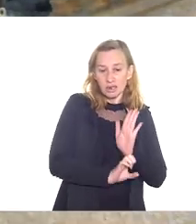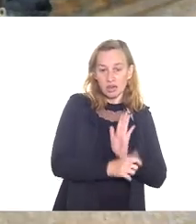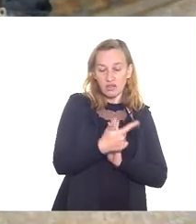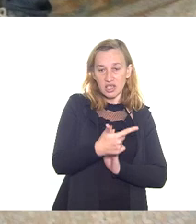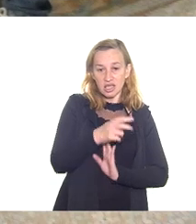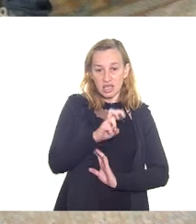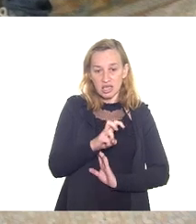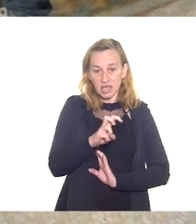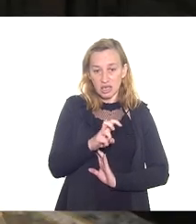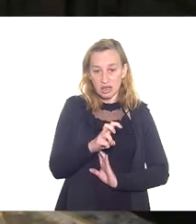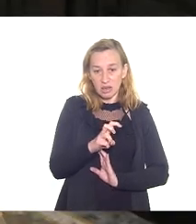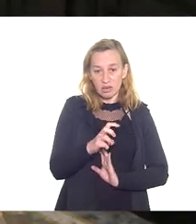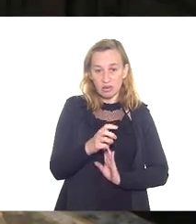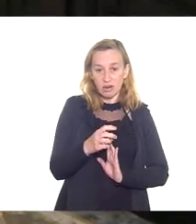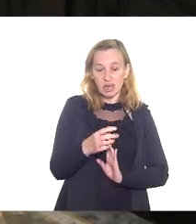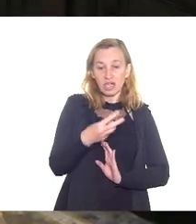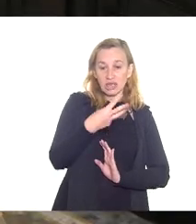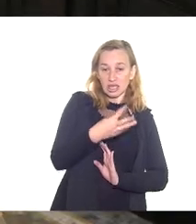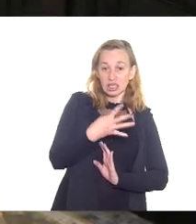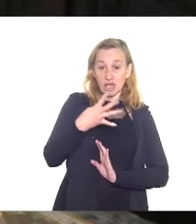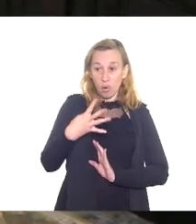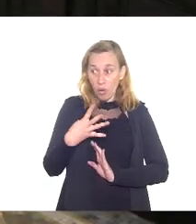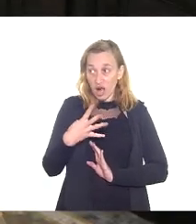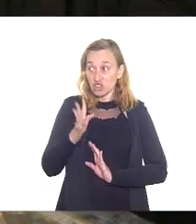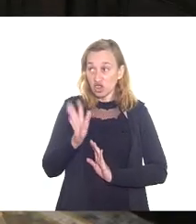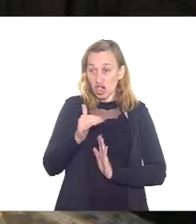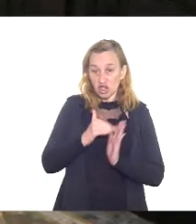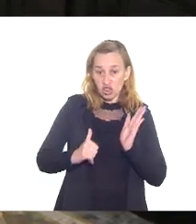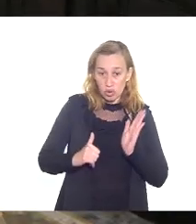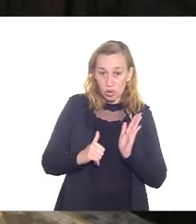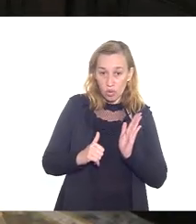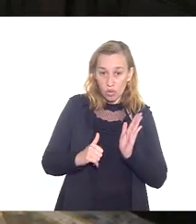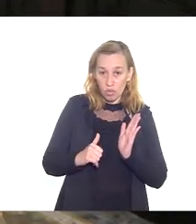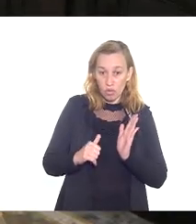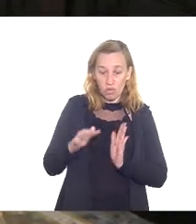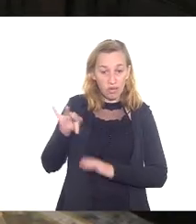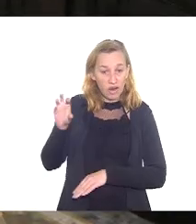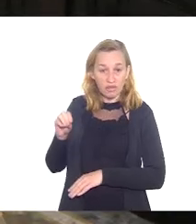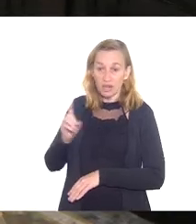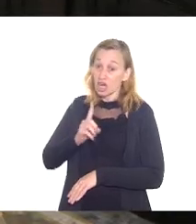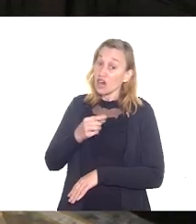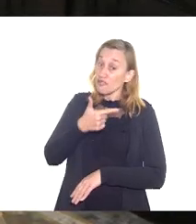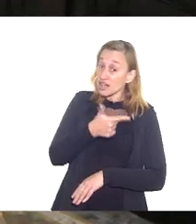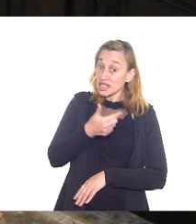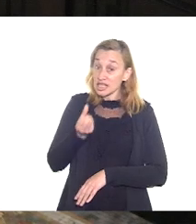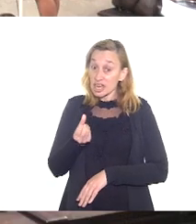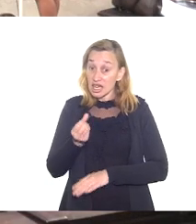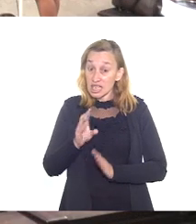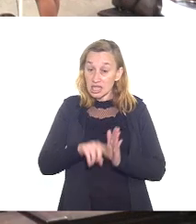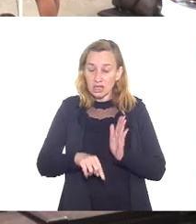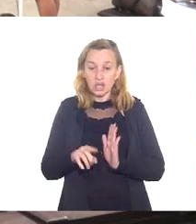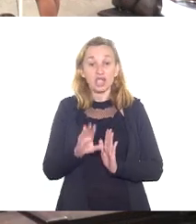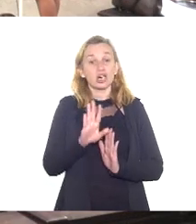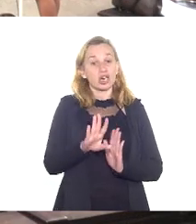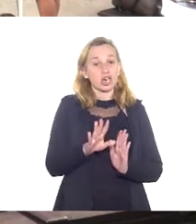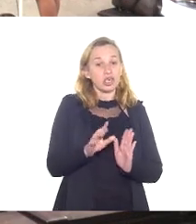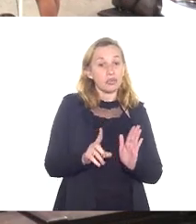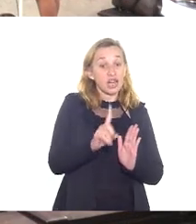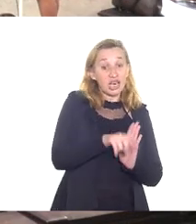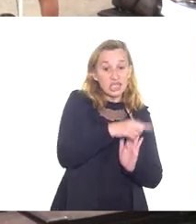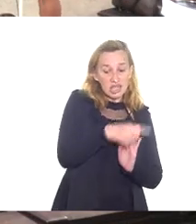e 34. A 34 o Flávio acabou de tirar. 26 e 9. Pela rejeição da emenda aditiva